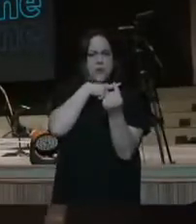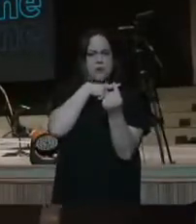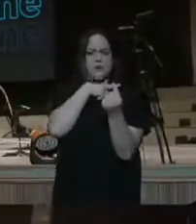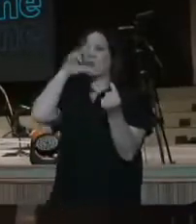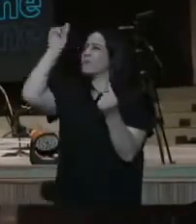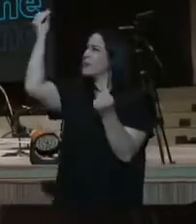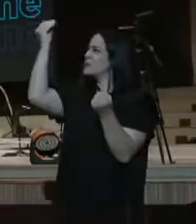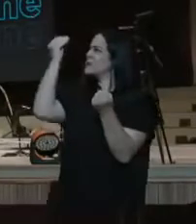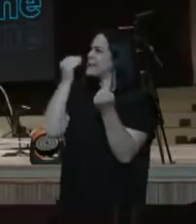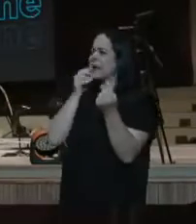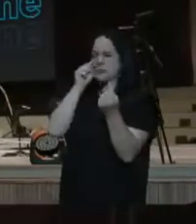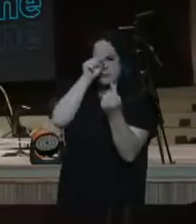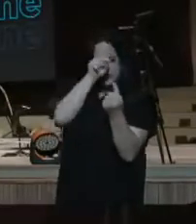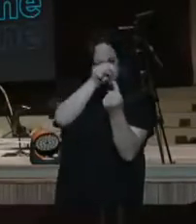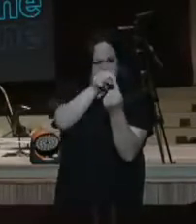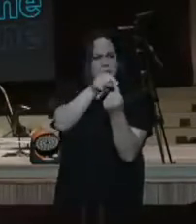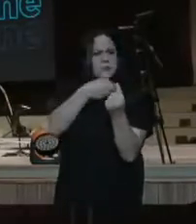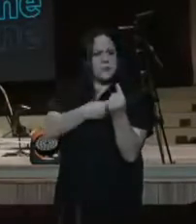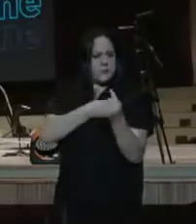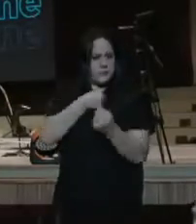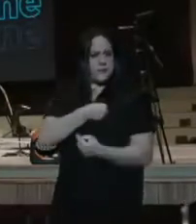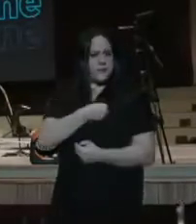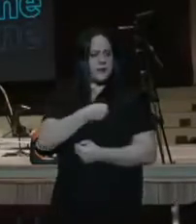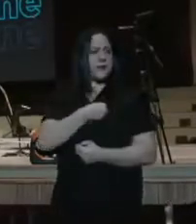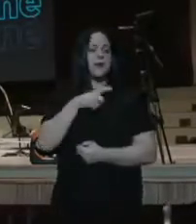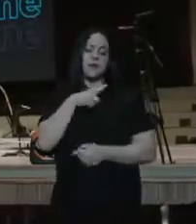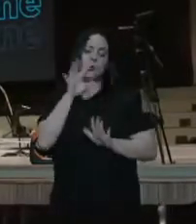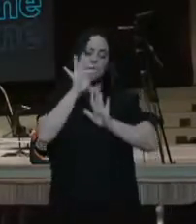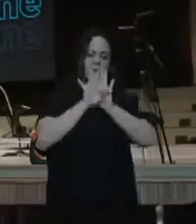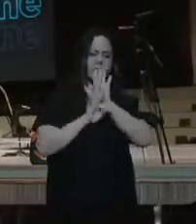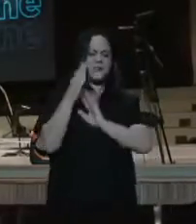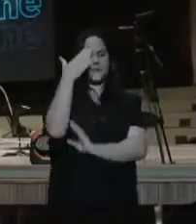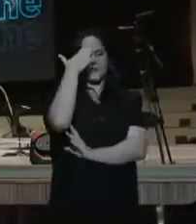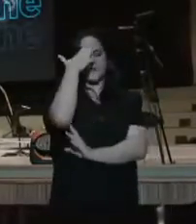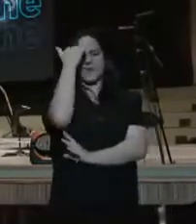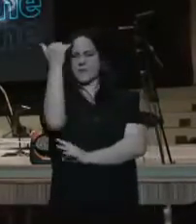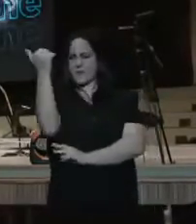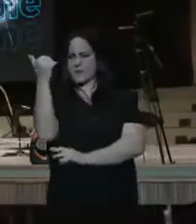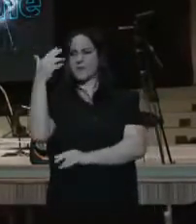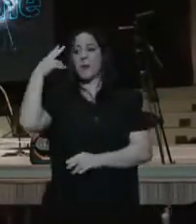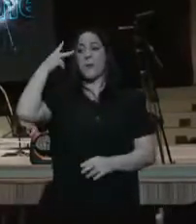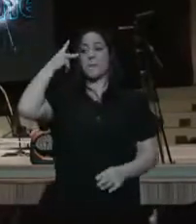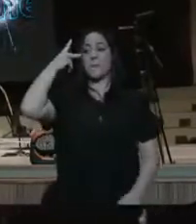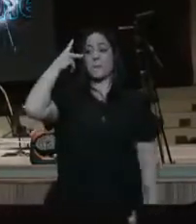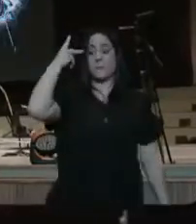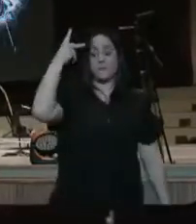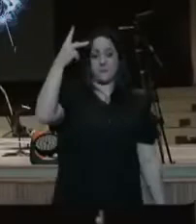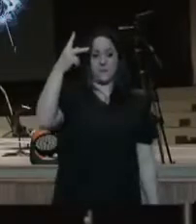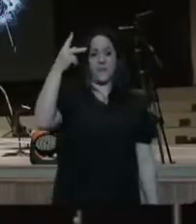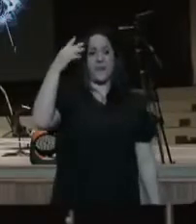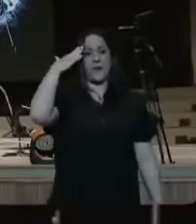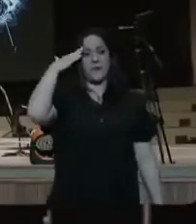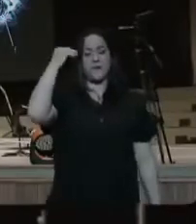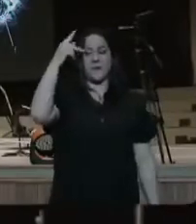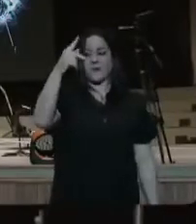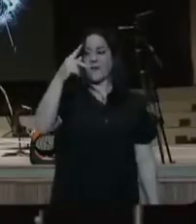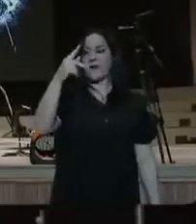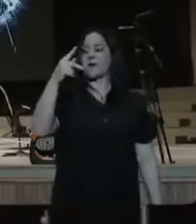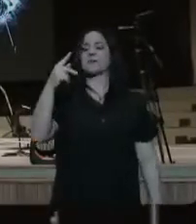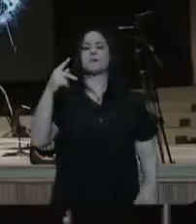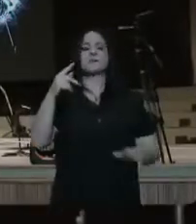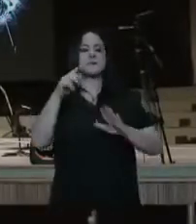e o texto-base aquele famoso conhecido texto lá de provérbios capítulo 29 versículo